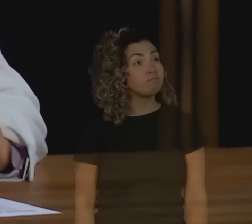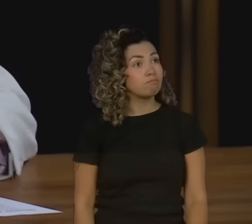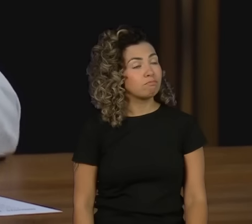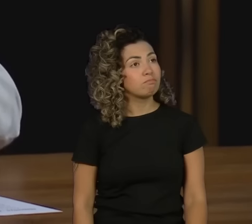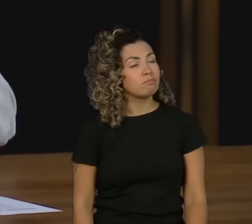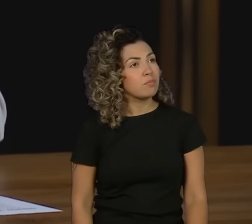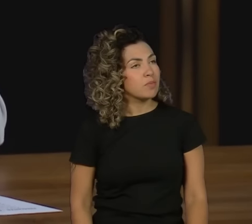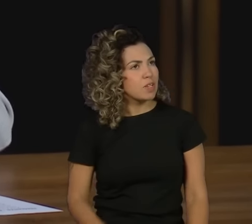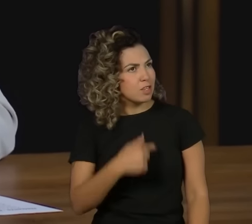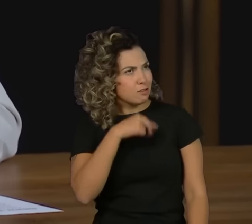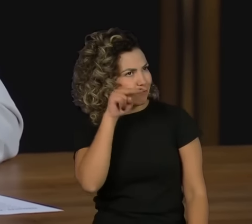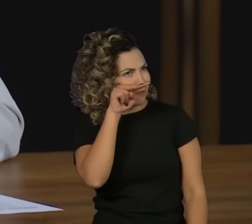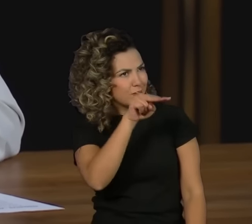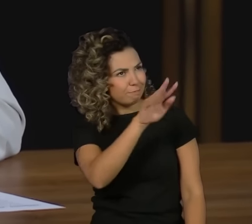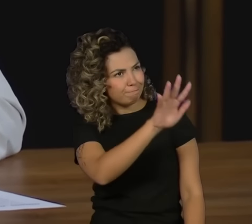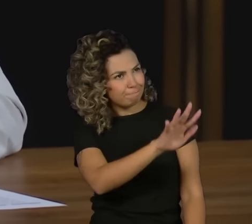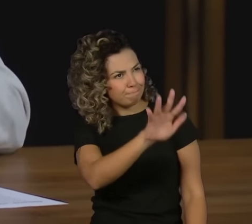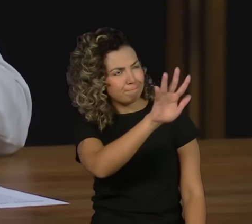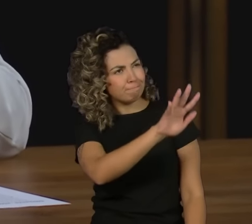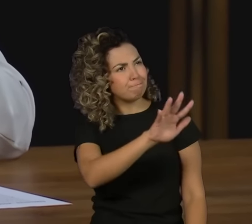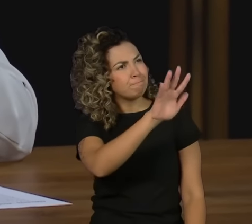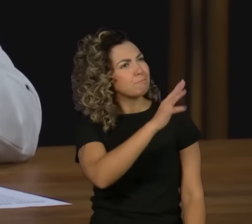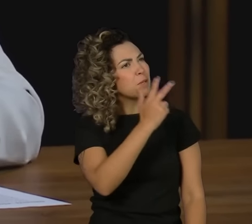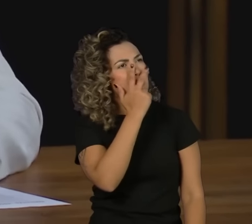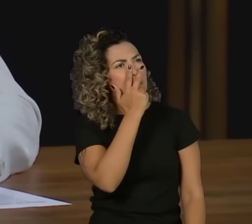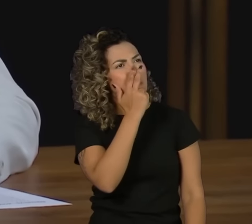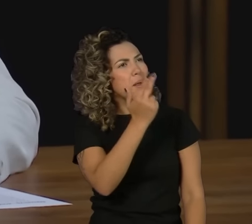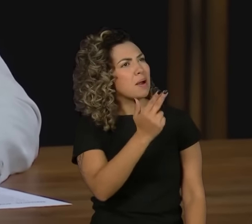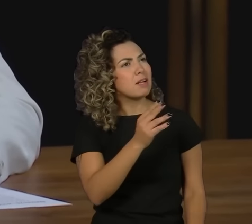Você, para mim, sempre foi assim, uma